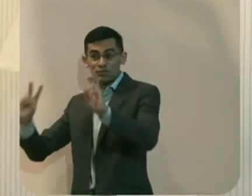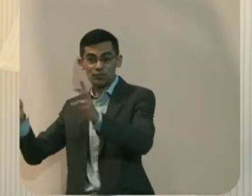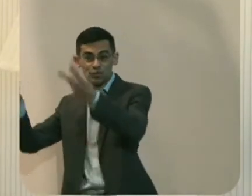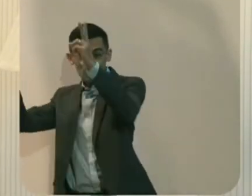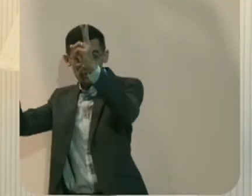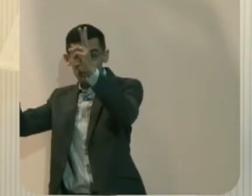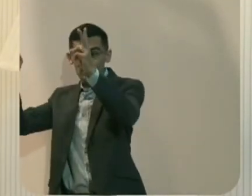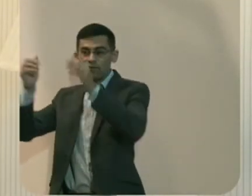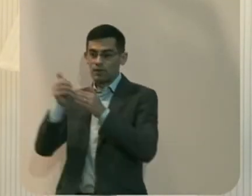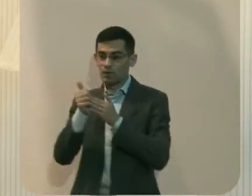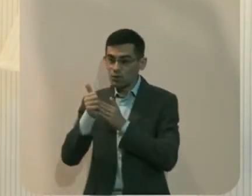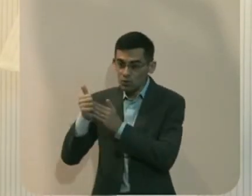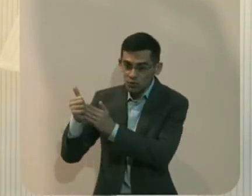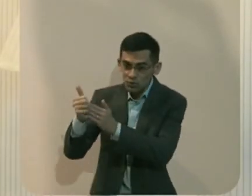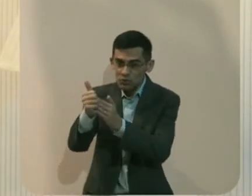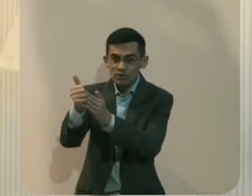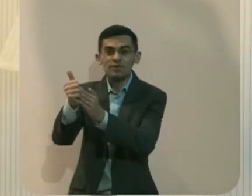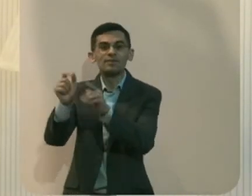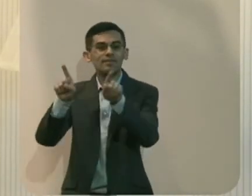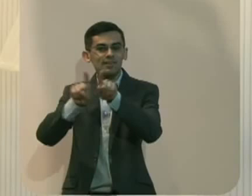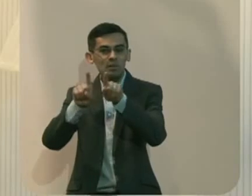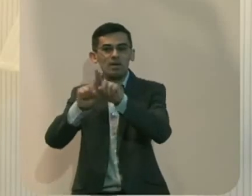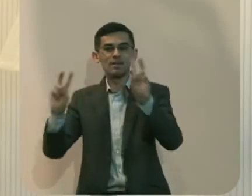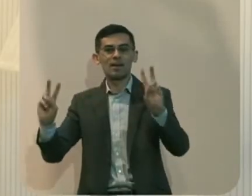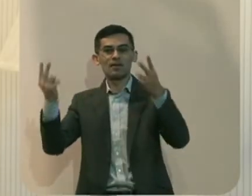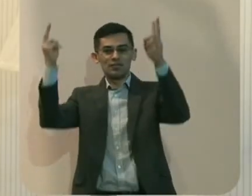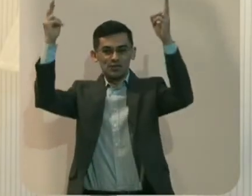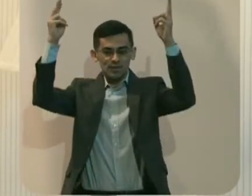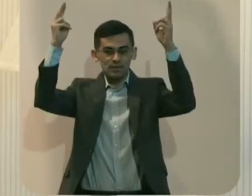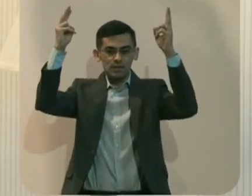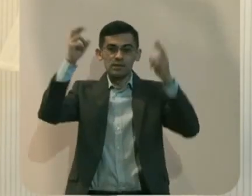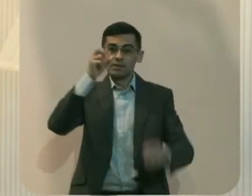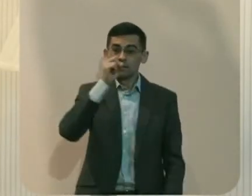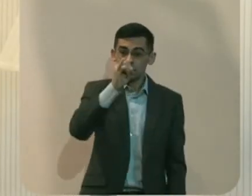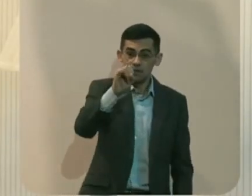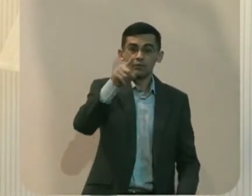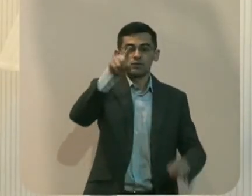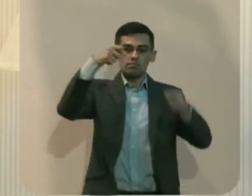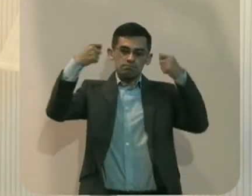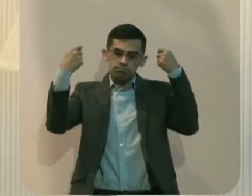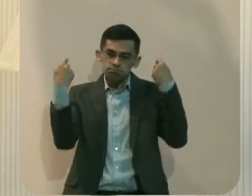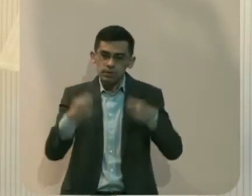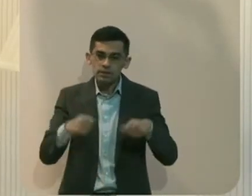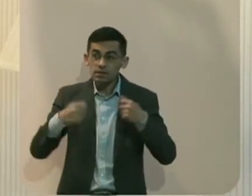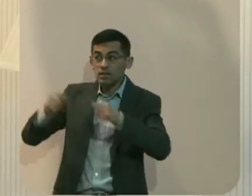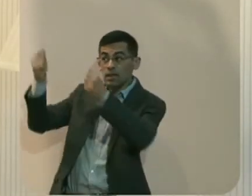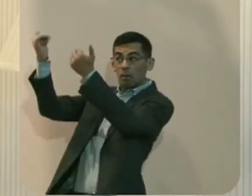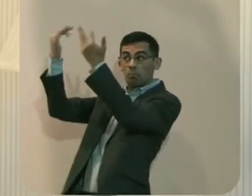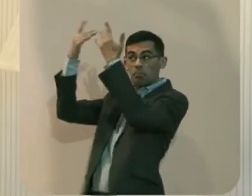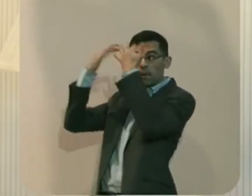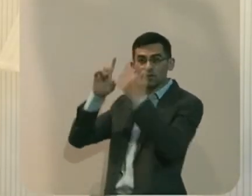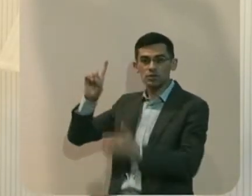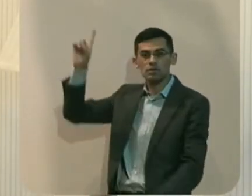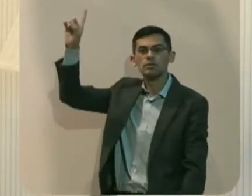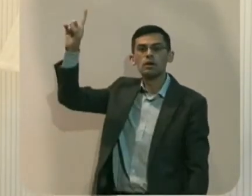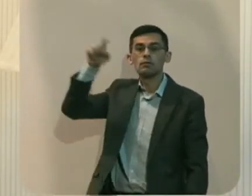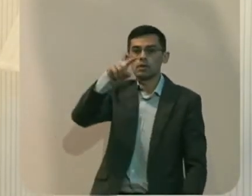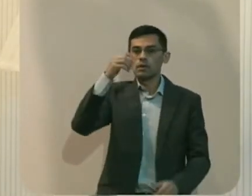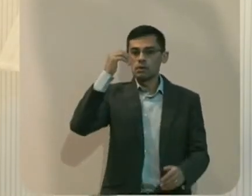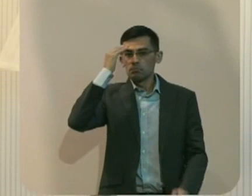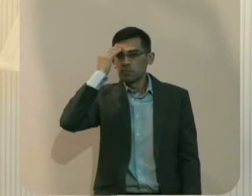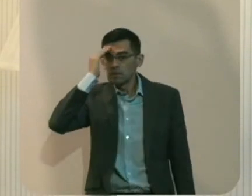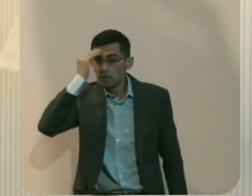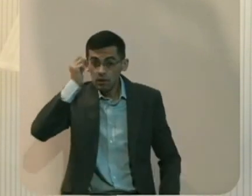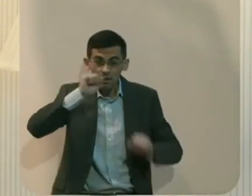conduzir em direção à vitória. Se você precisa da bênção de Deus, então você precisa entender